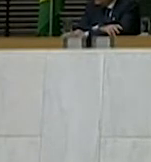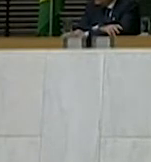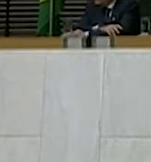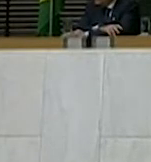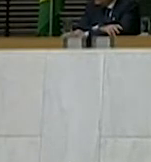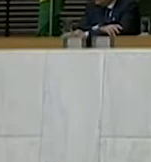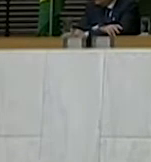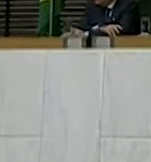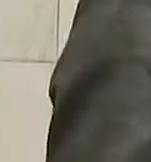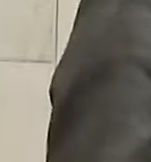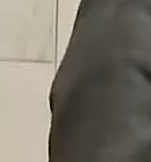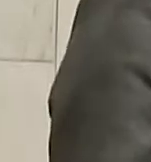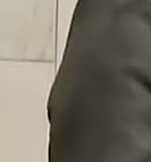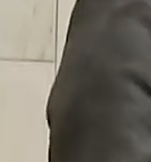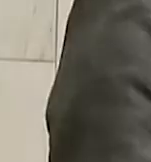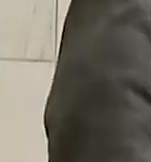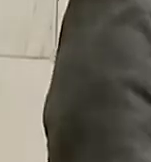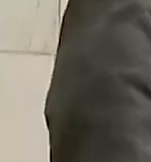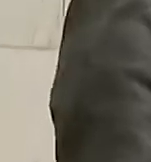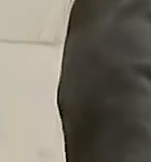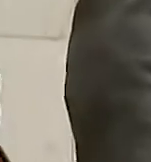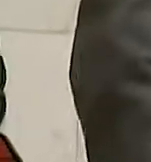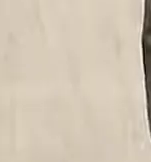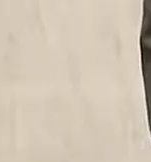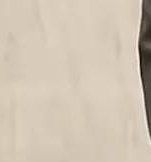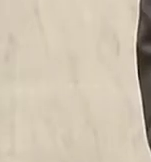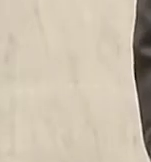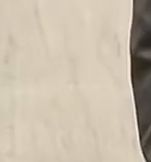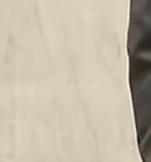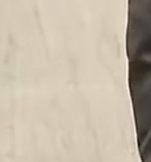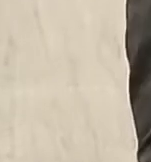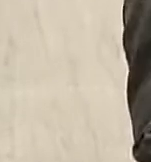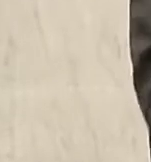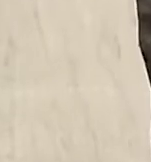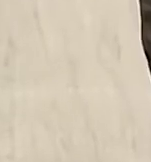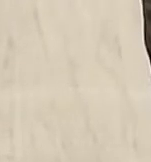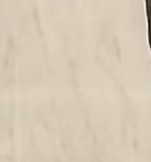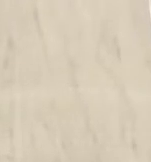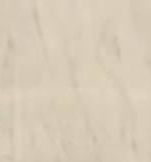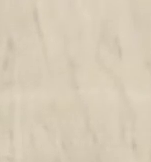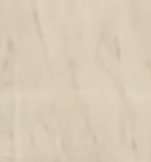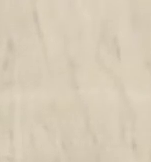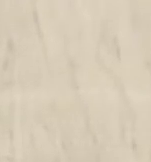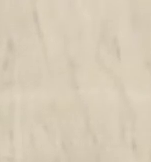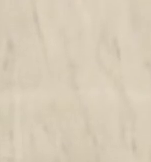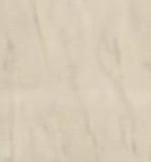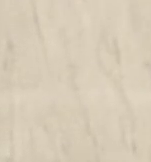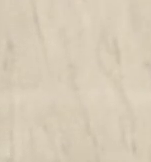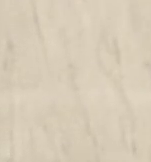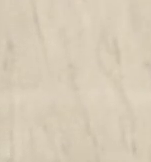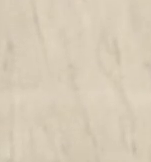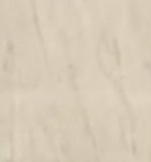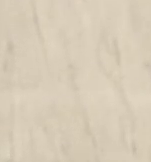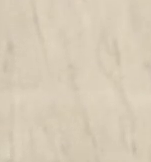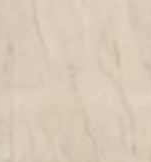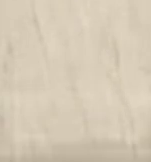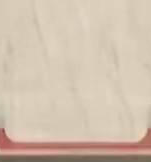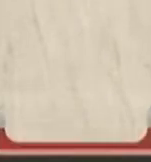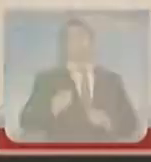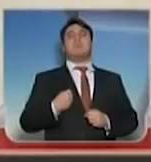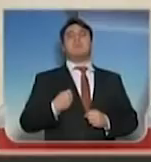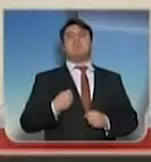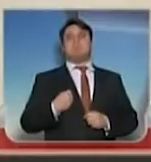gostaria de fazer o encaminhamento do projeto de lei complementar o PLC nº 12 de